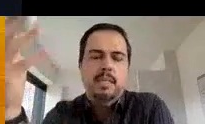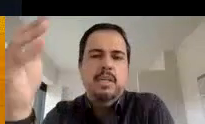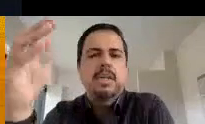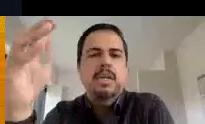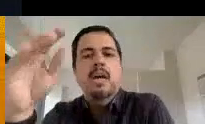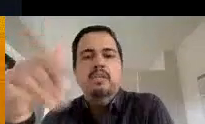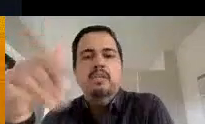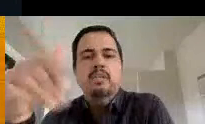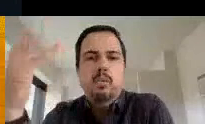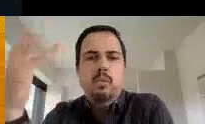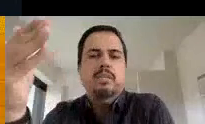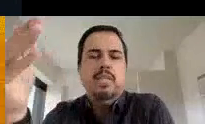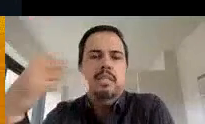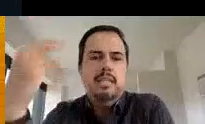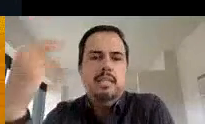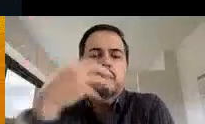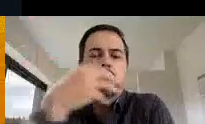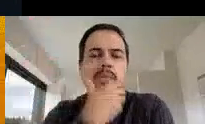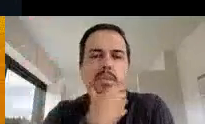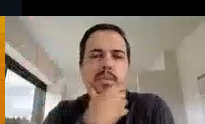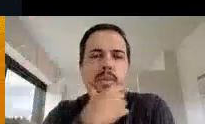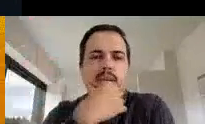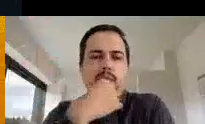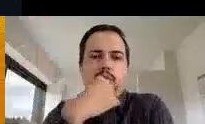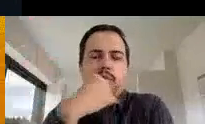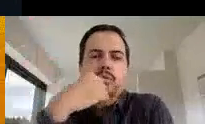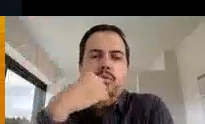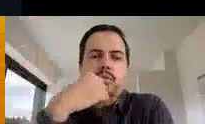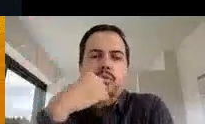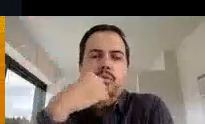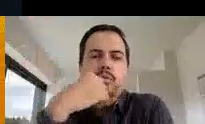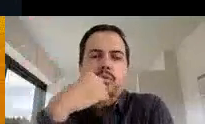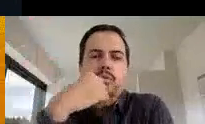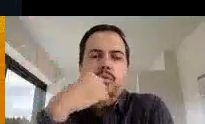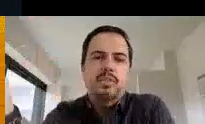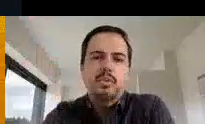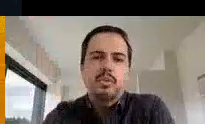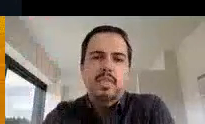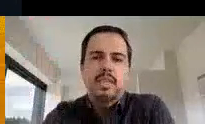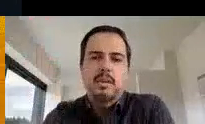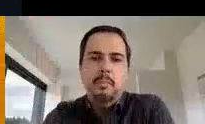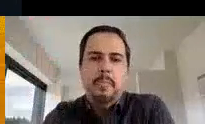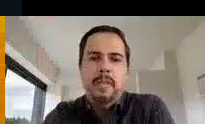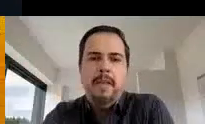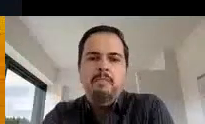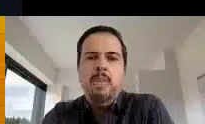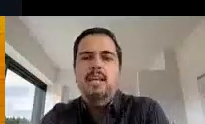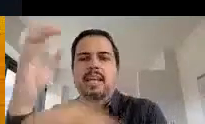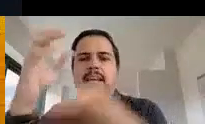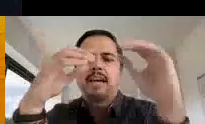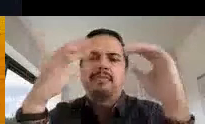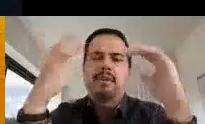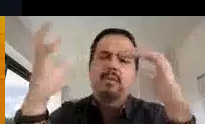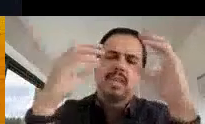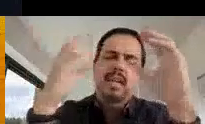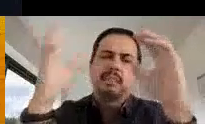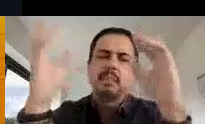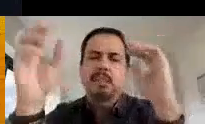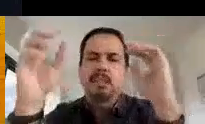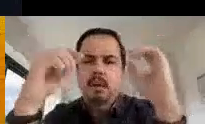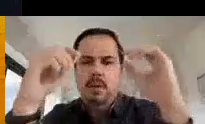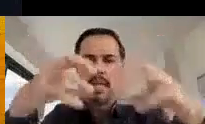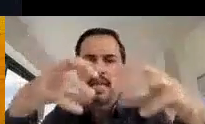erra bastante, mas quando acerta, acerta também de forma que ela muda o jogo. Aí você tem inovação de sustentação, né, que é a